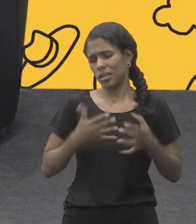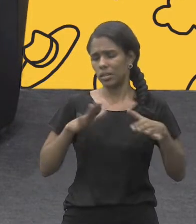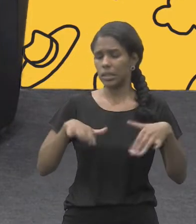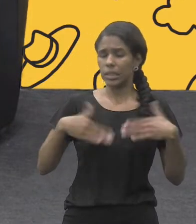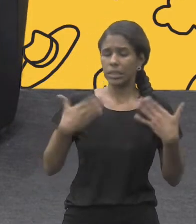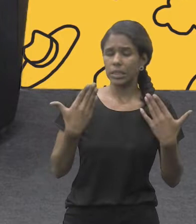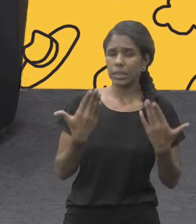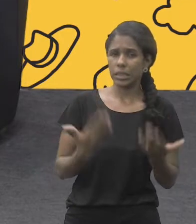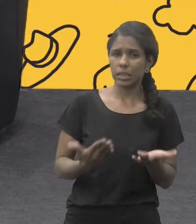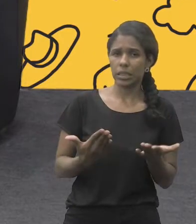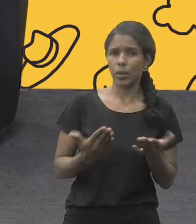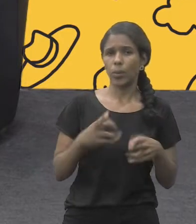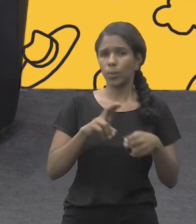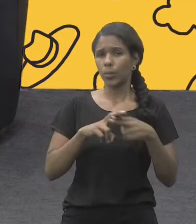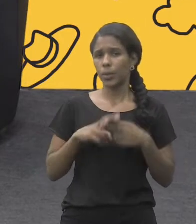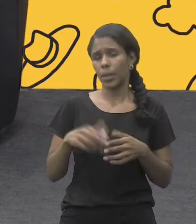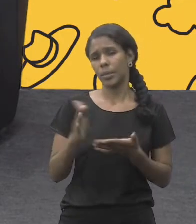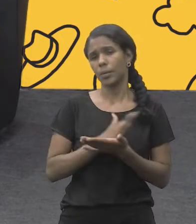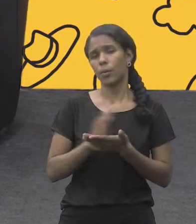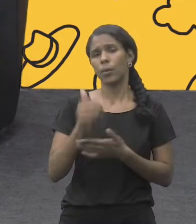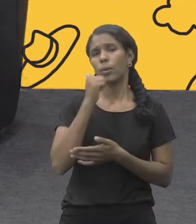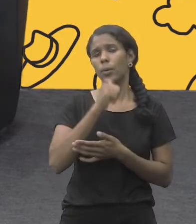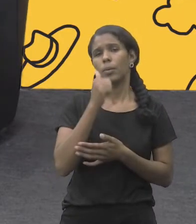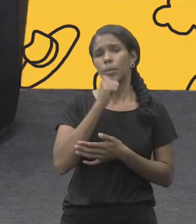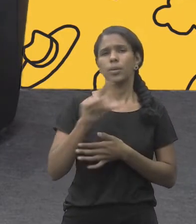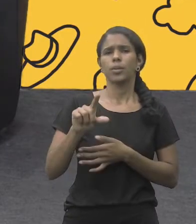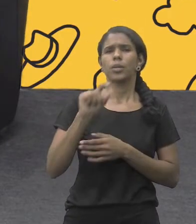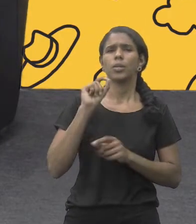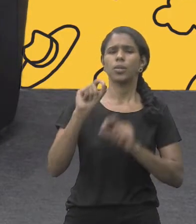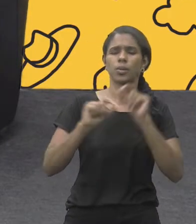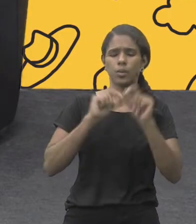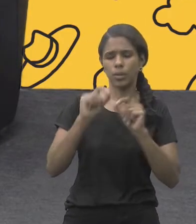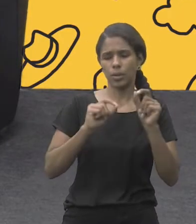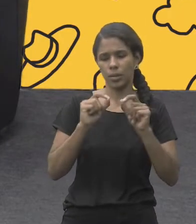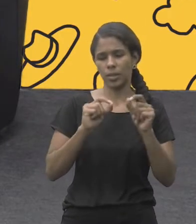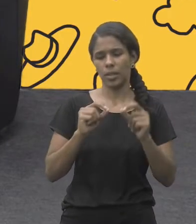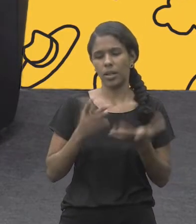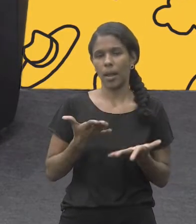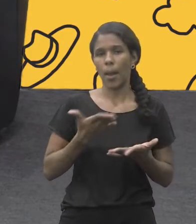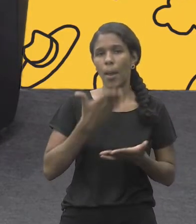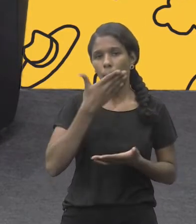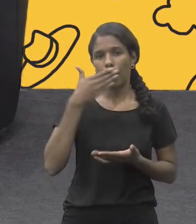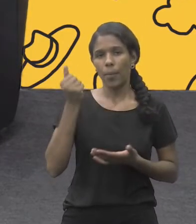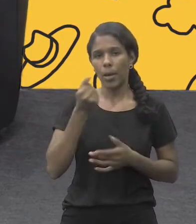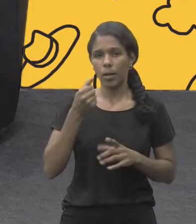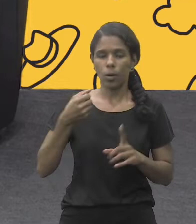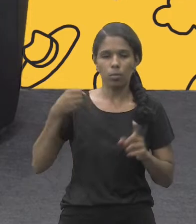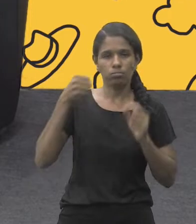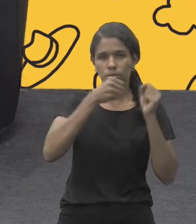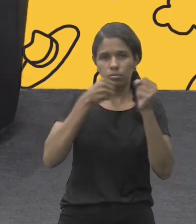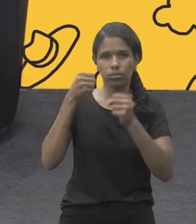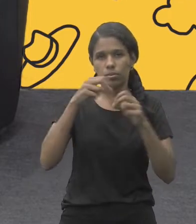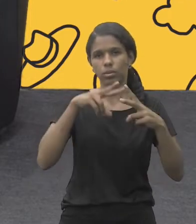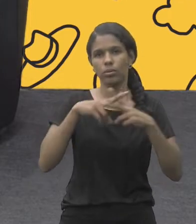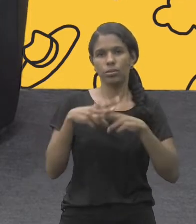ela com mais velocidade e menos peso, com uma luva mais leve. Então tem todos os macetes aí nesse esquema. Ah, então vamos voltar